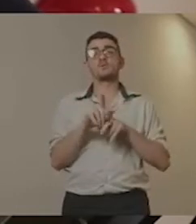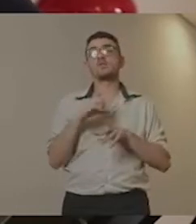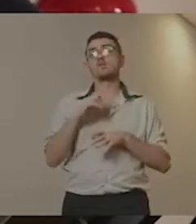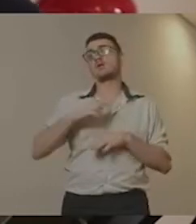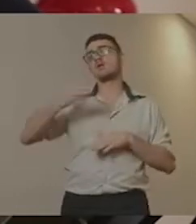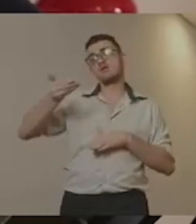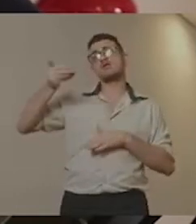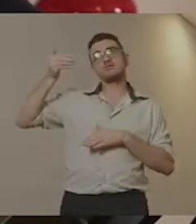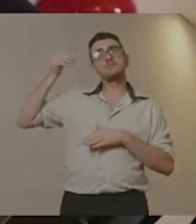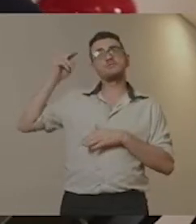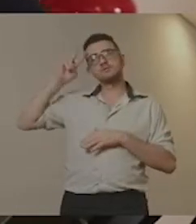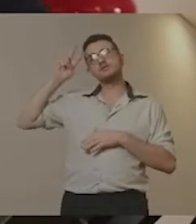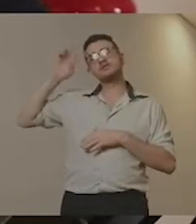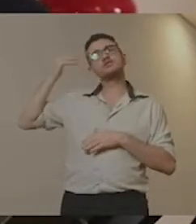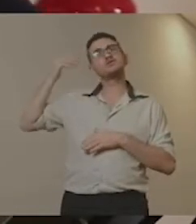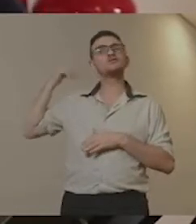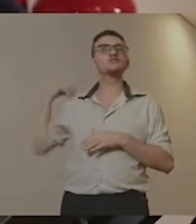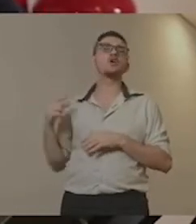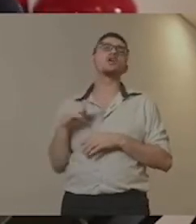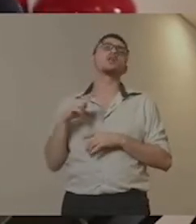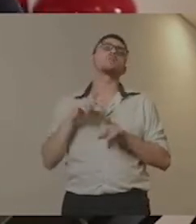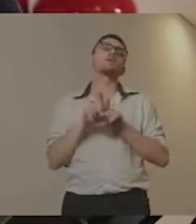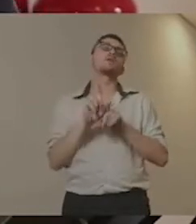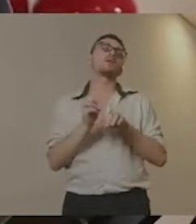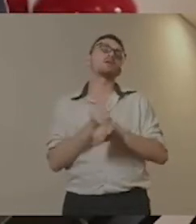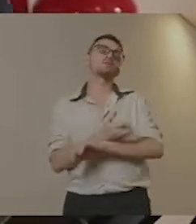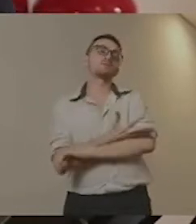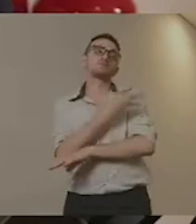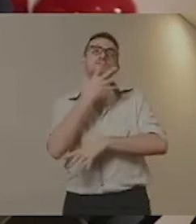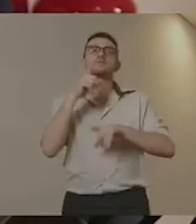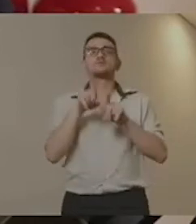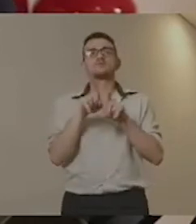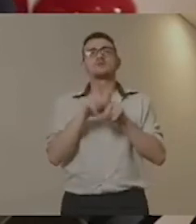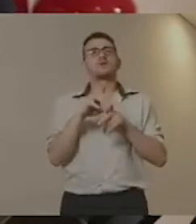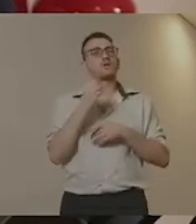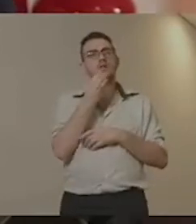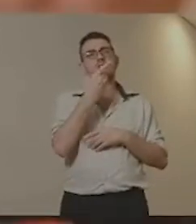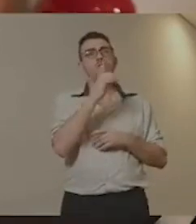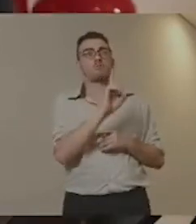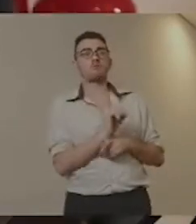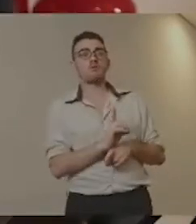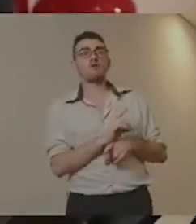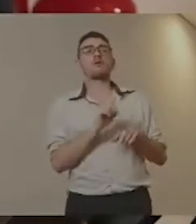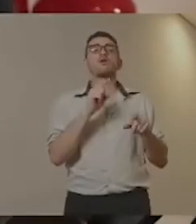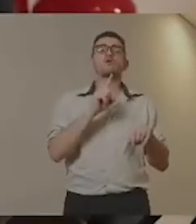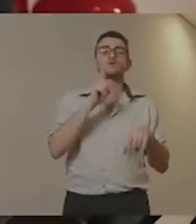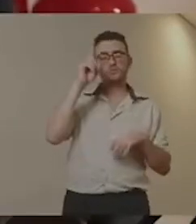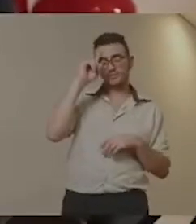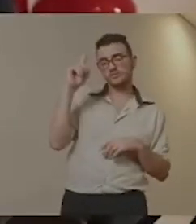uma bagagem emocional, às vezes ele não está bem naquele dia, e como que ser